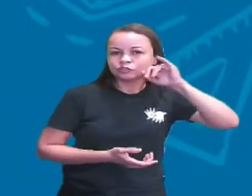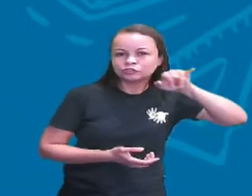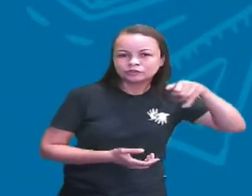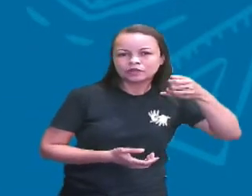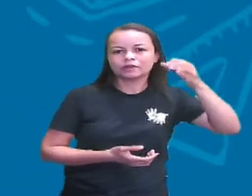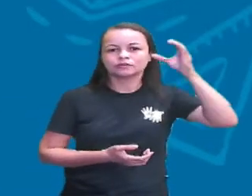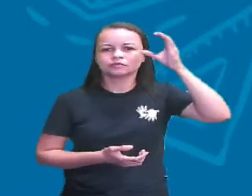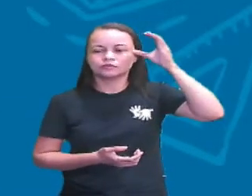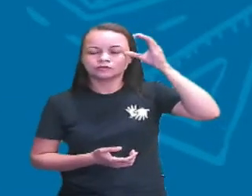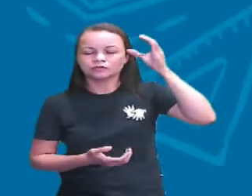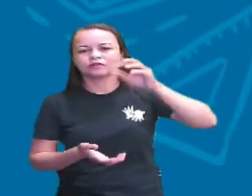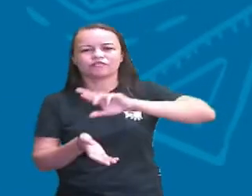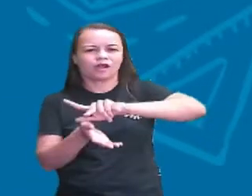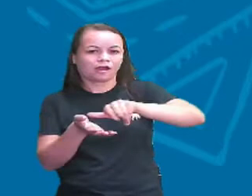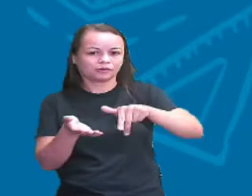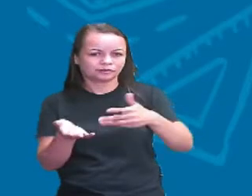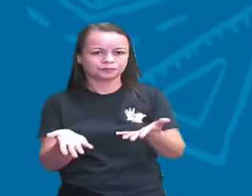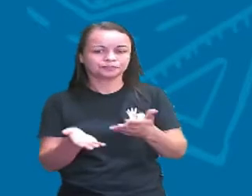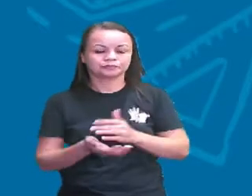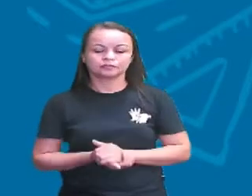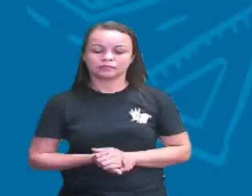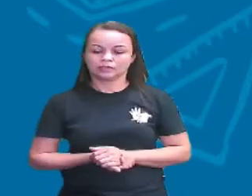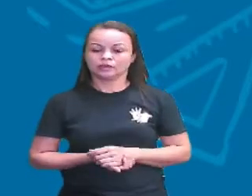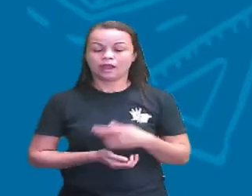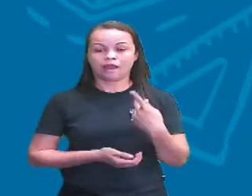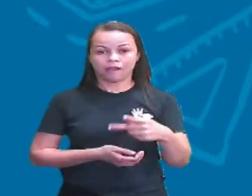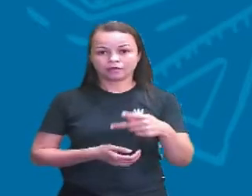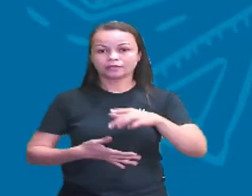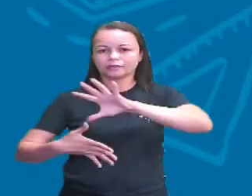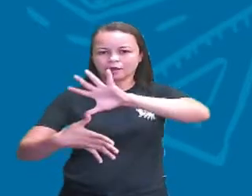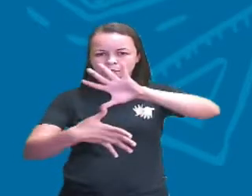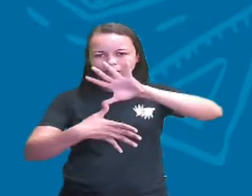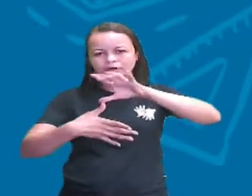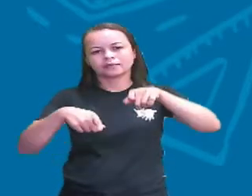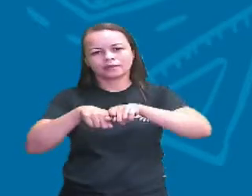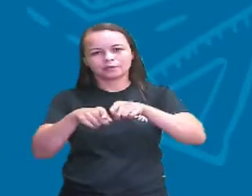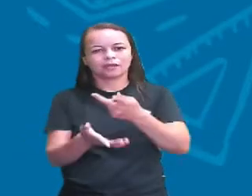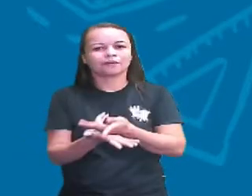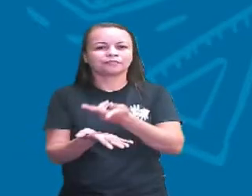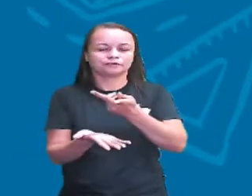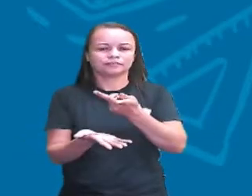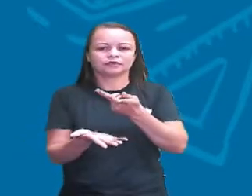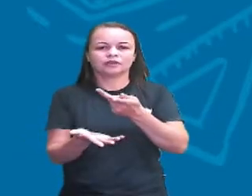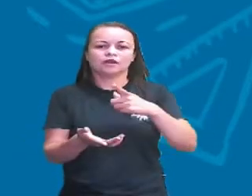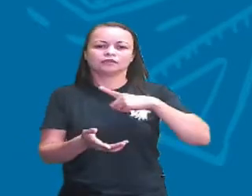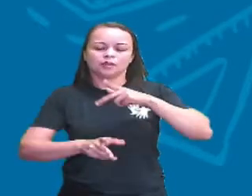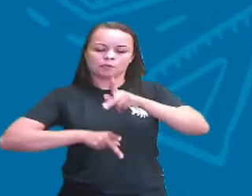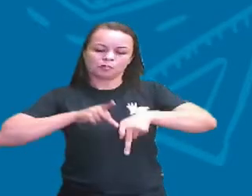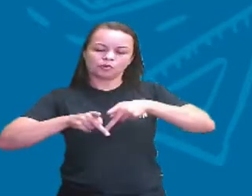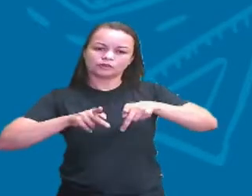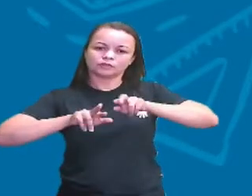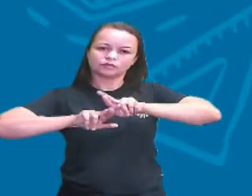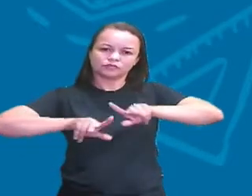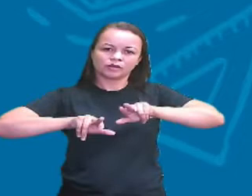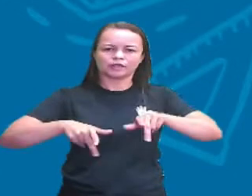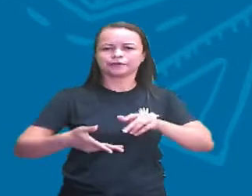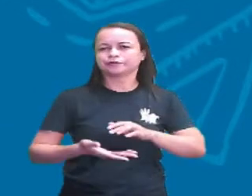japoneses. A mesma coisa acontece aqui no continente americano. Nós temos várias populações diferentes,